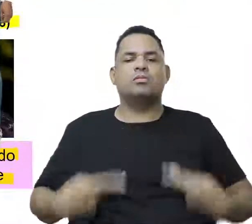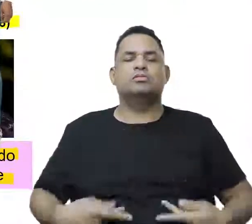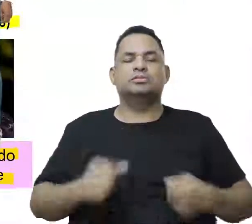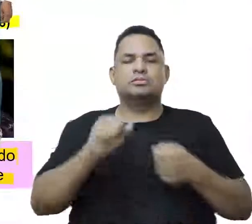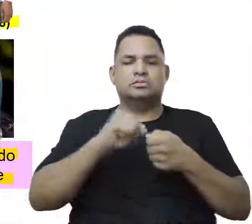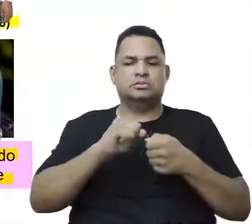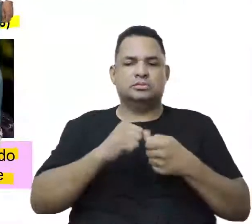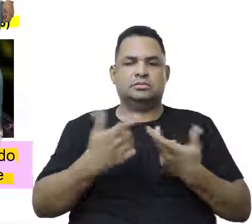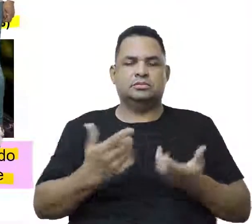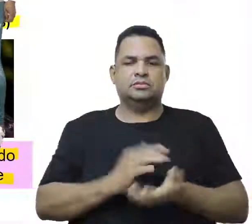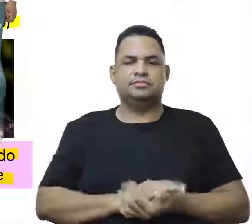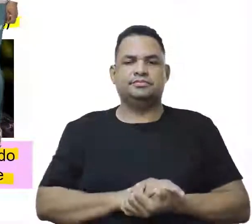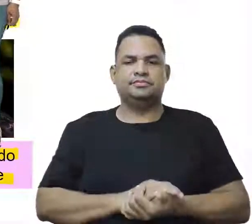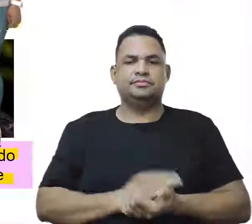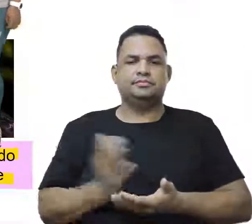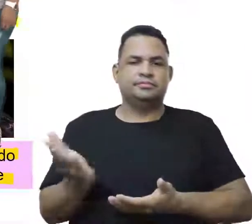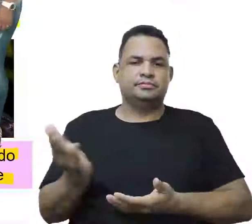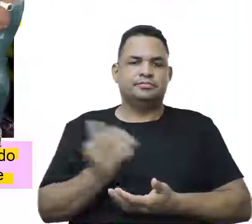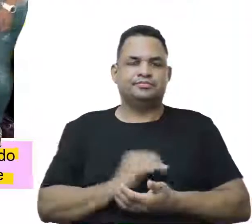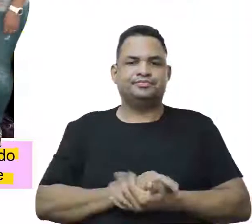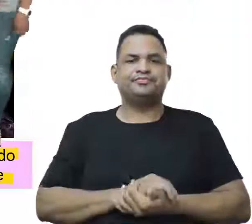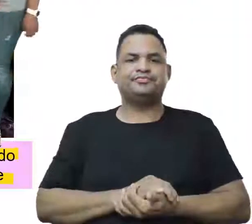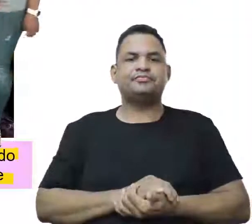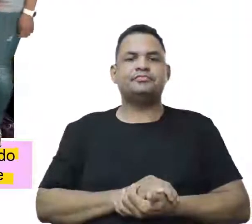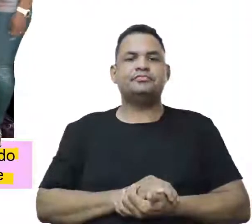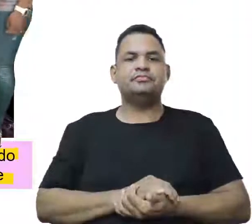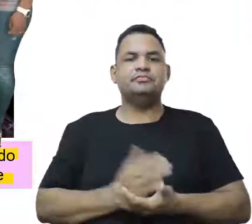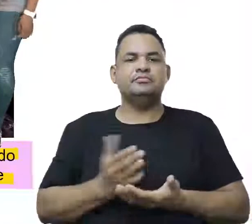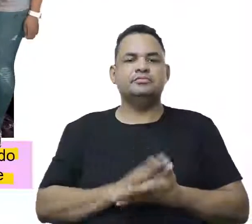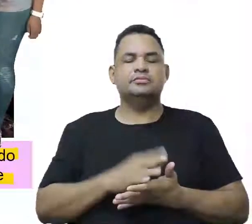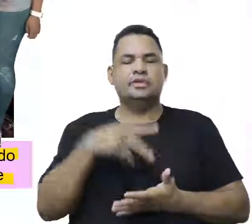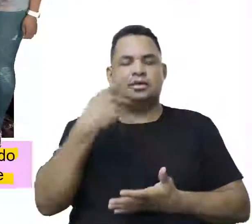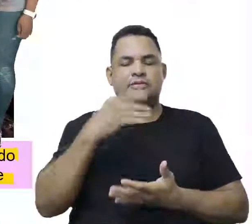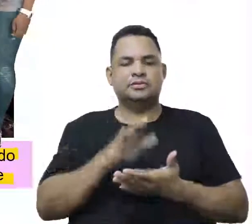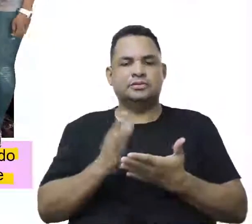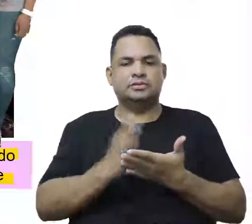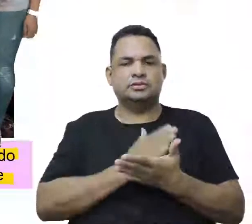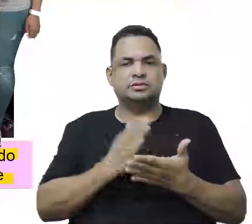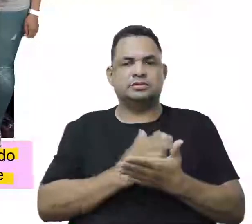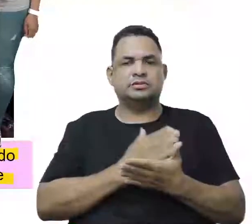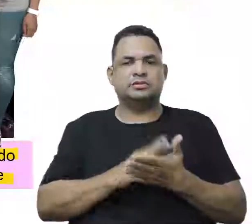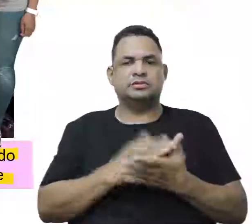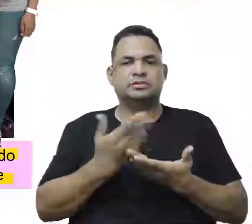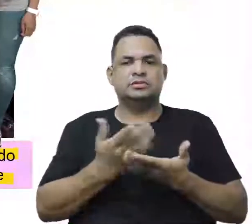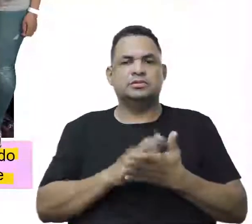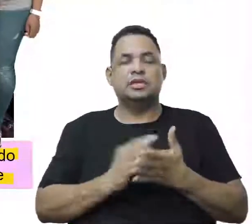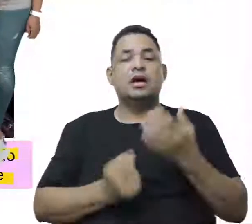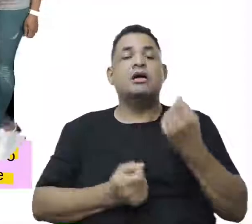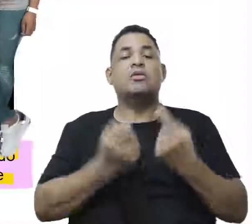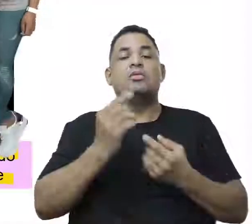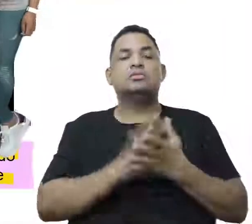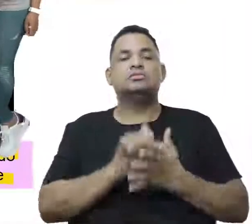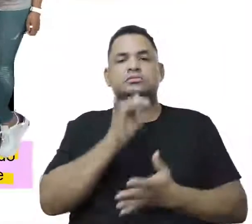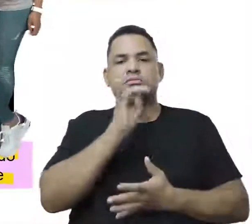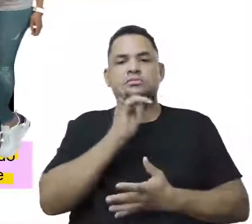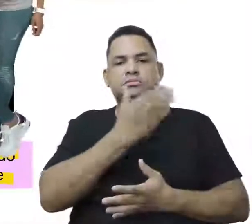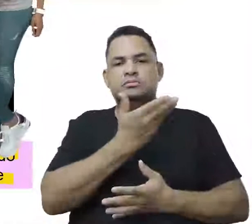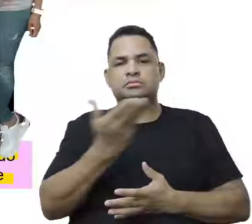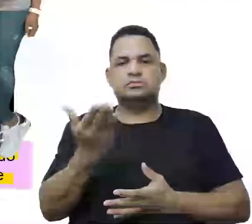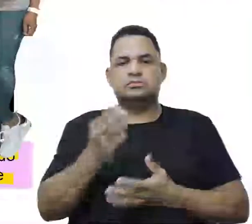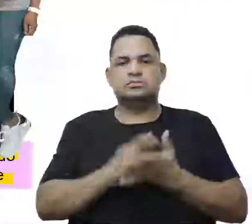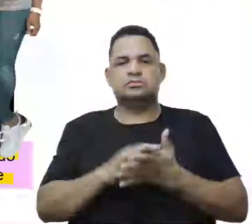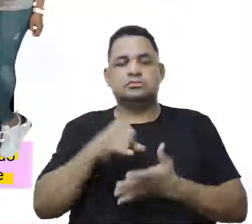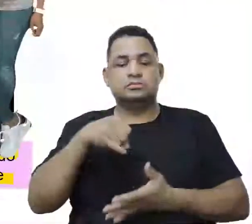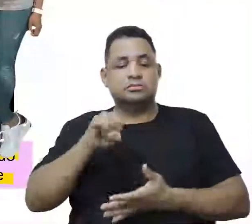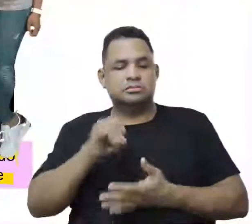fazendo. Mas vamos falar um pouquinho mais agora desse livro, mas eu vou ilustrar alguns exemplos para vocês. E se você